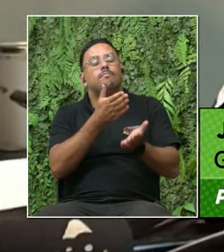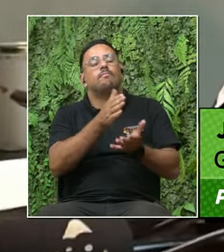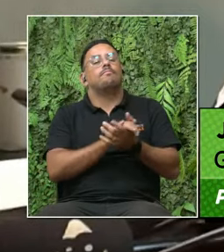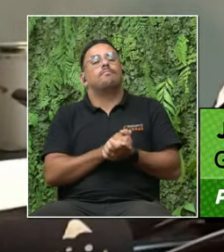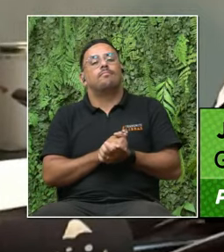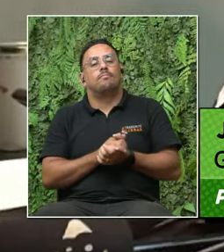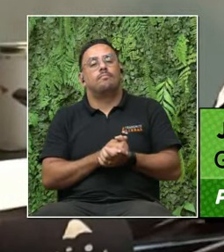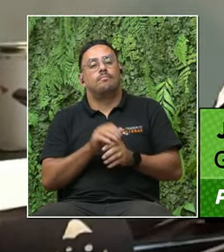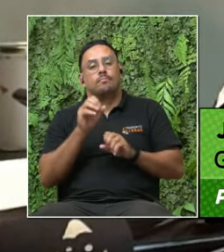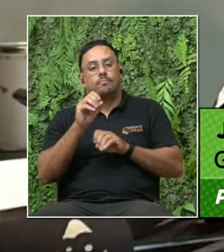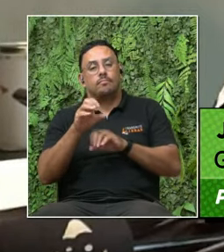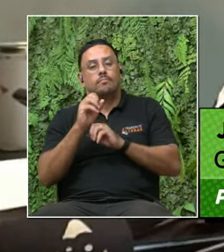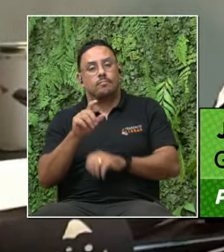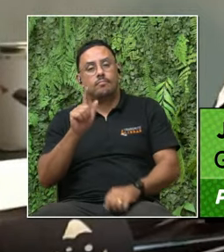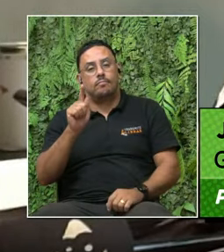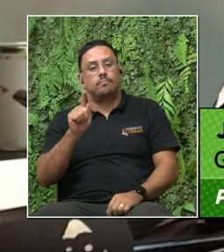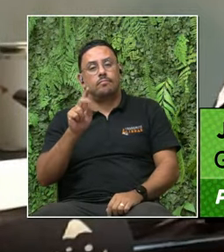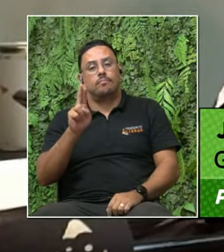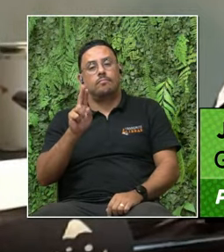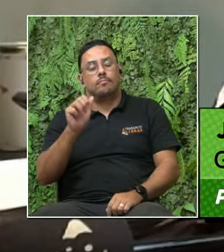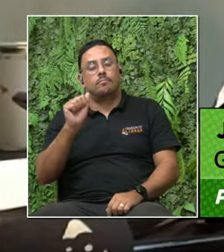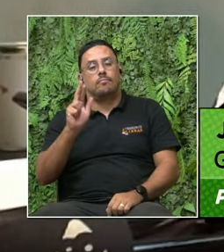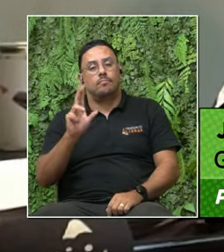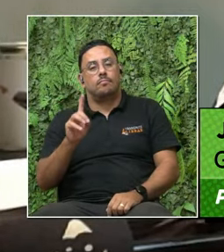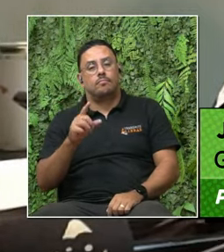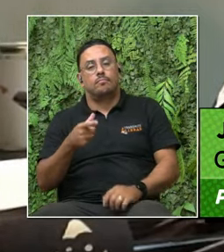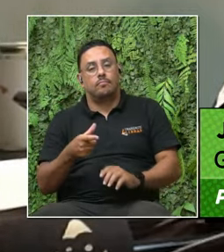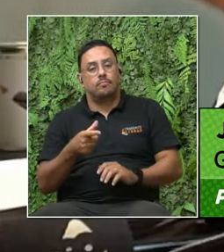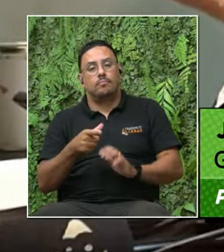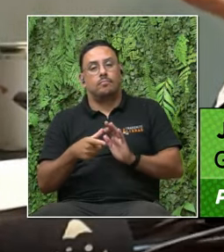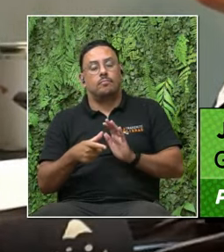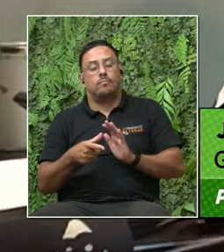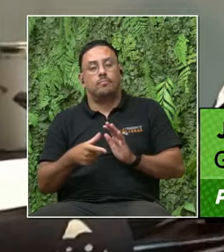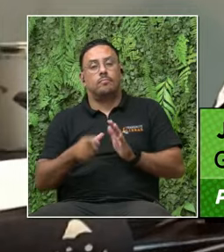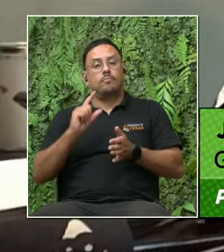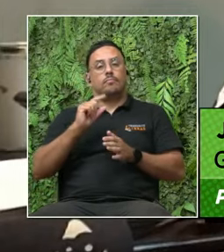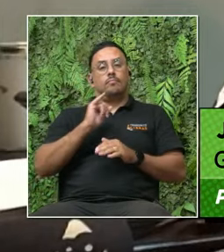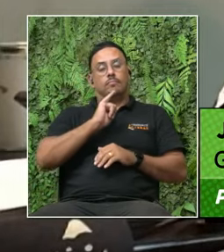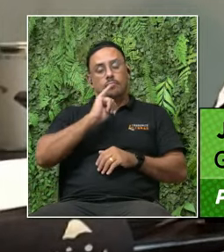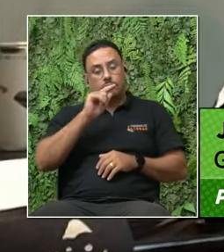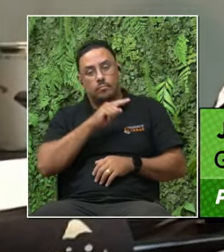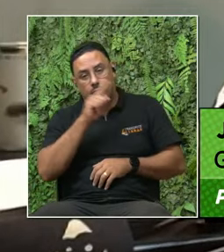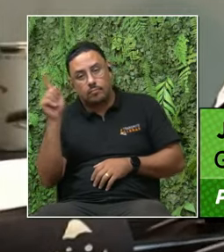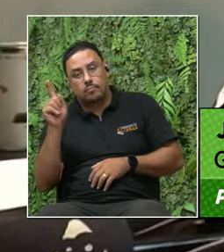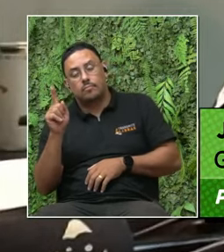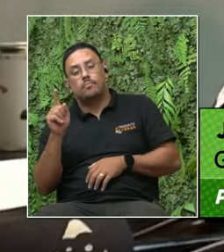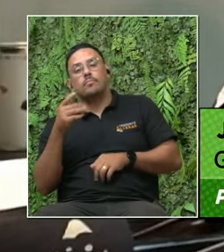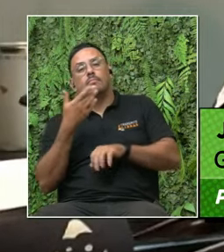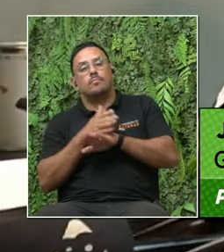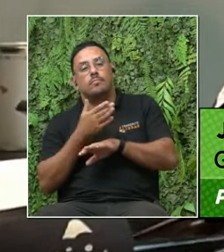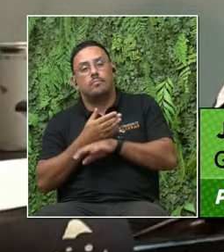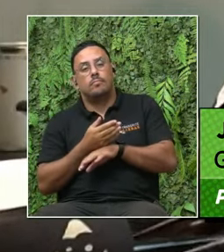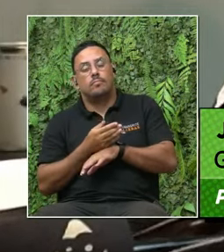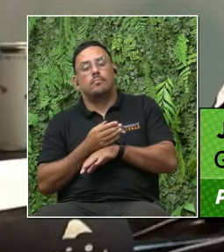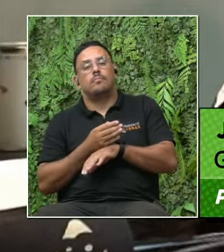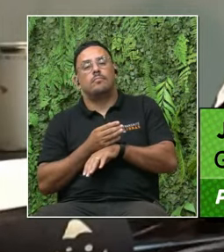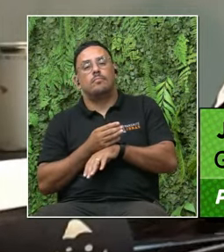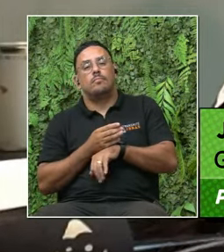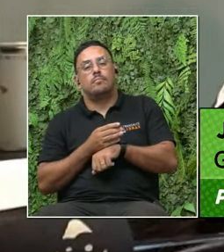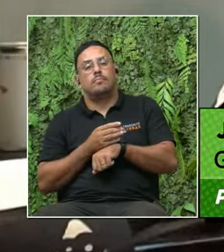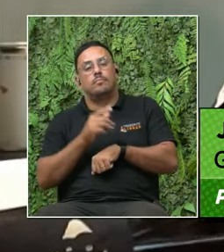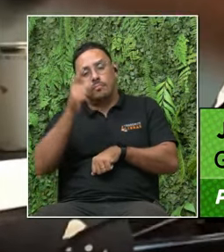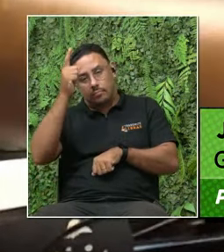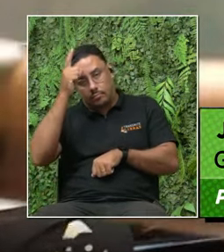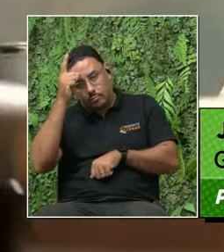pro técnico Guardiola porque antes de ir e treinar o Bayern de Munique ele ele já tava cursando o alemão ele